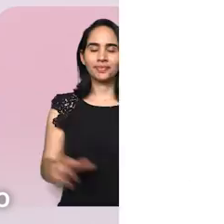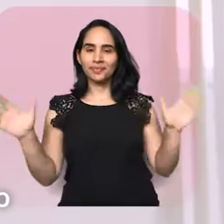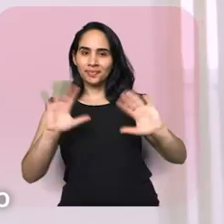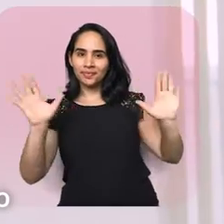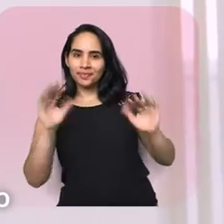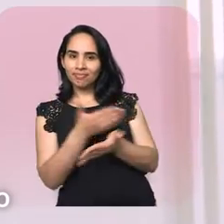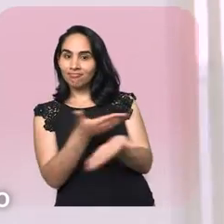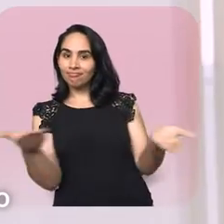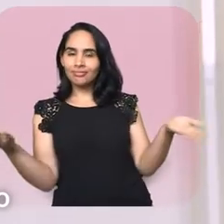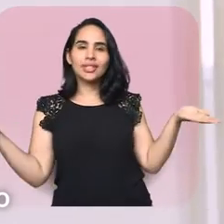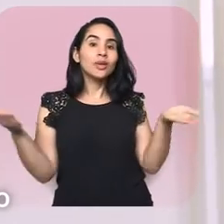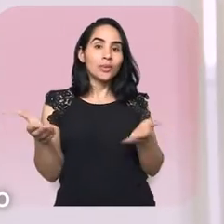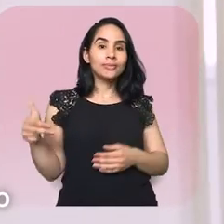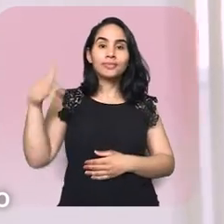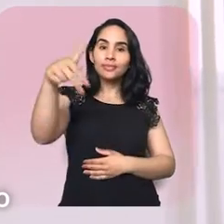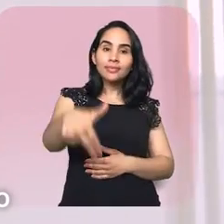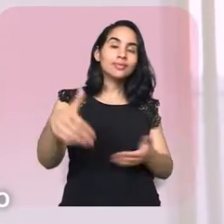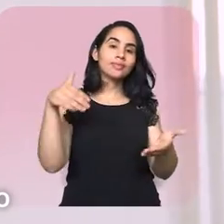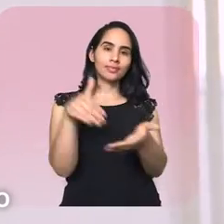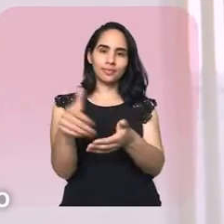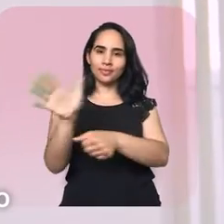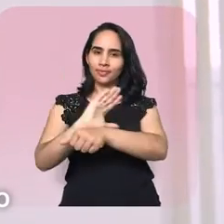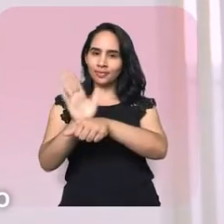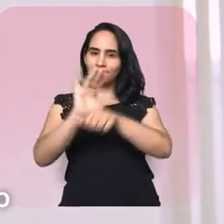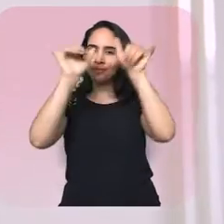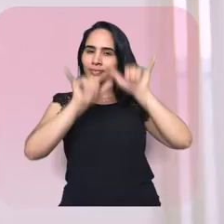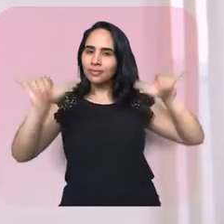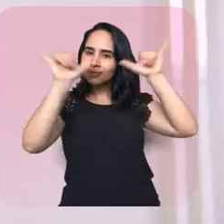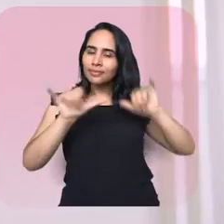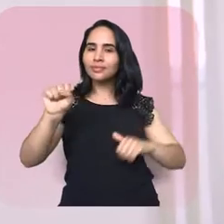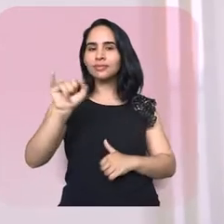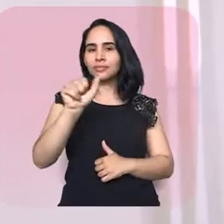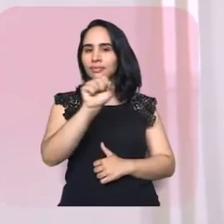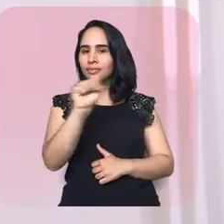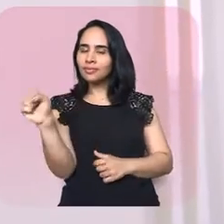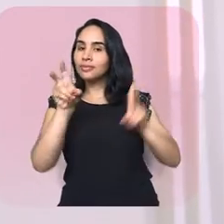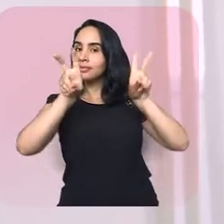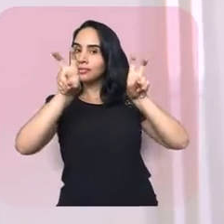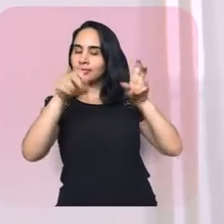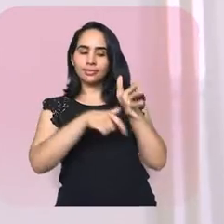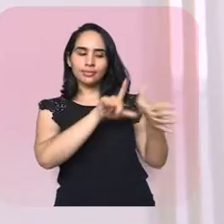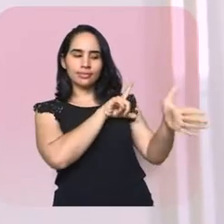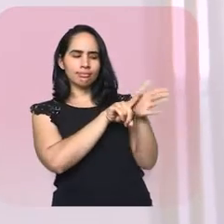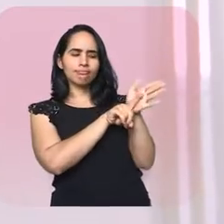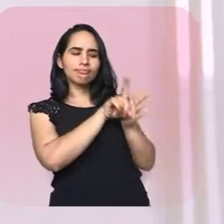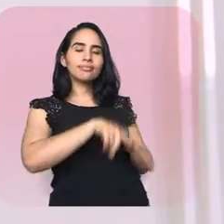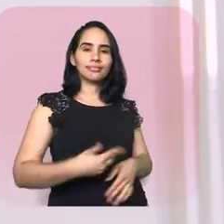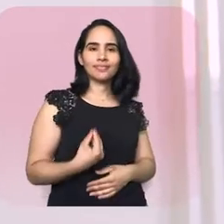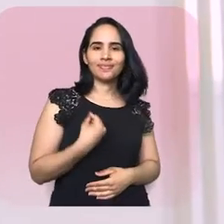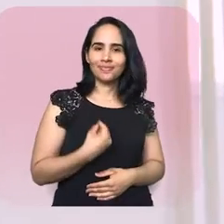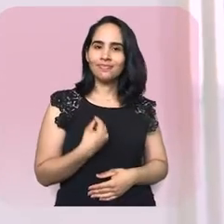Olá pessoal hoje eu tô trazendo para vocês o nosso último vídeo da campanha dos ciais intitulada prevenção